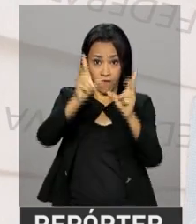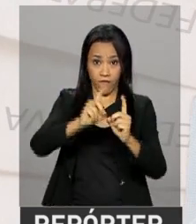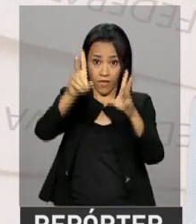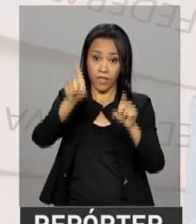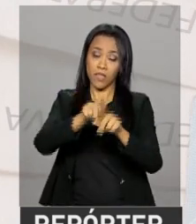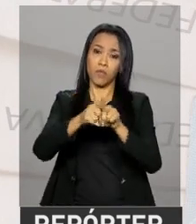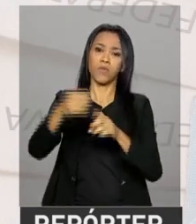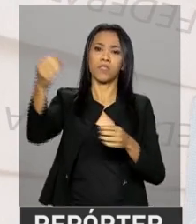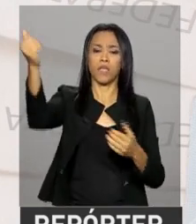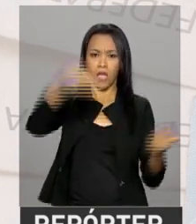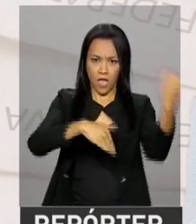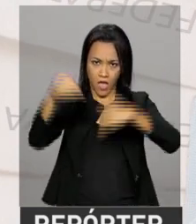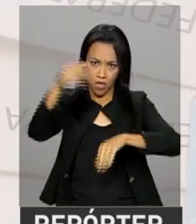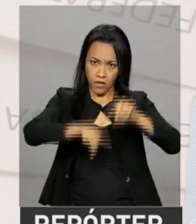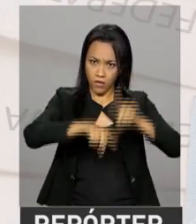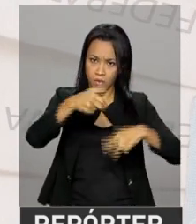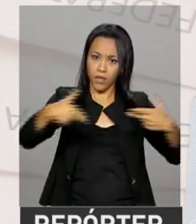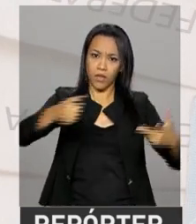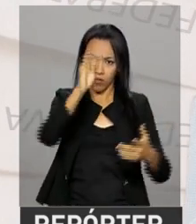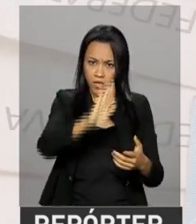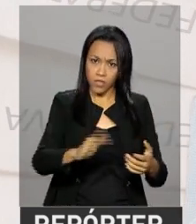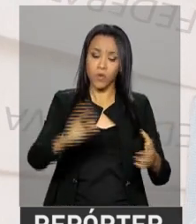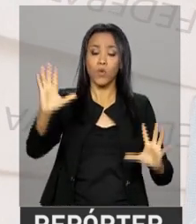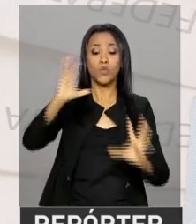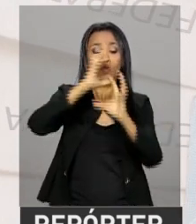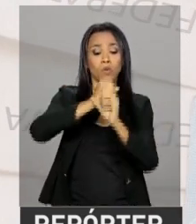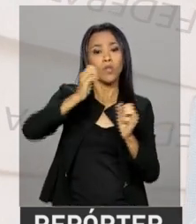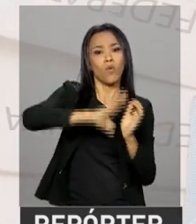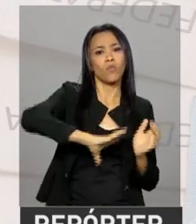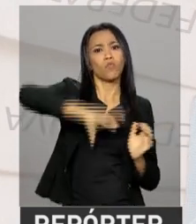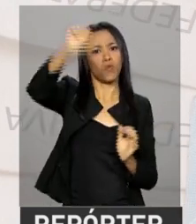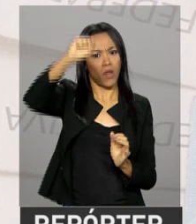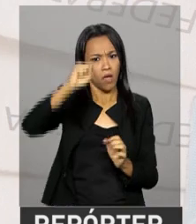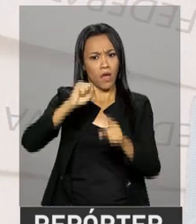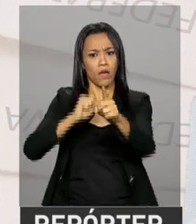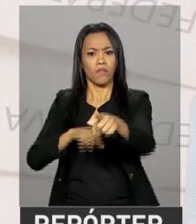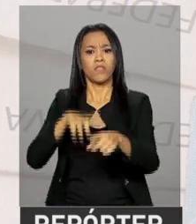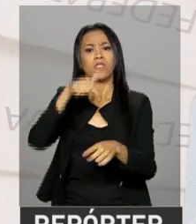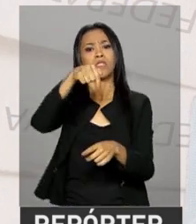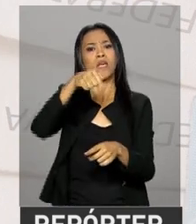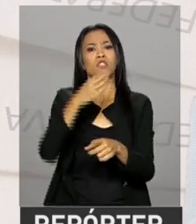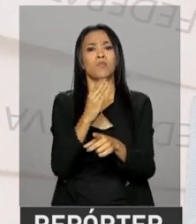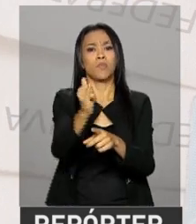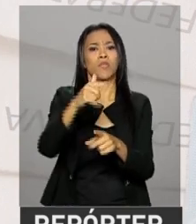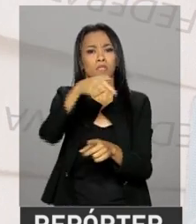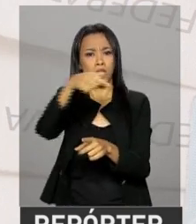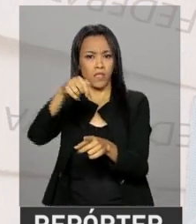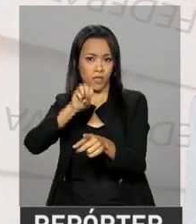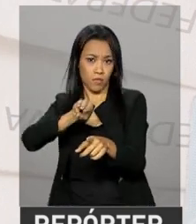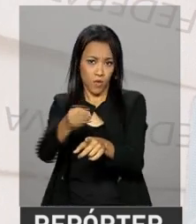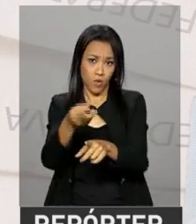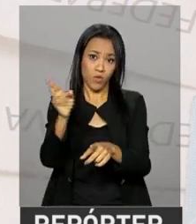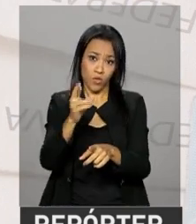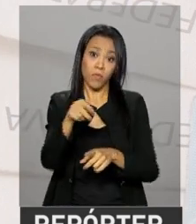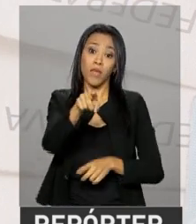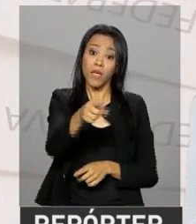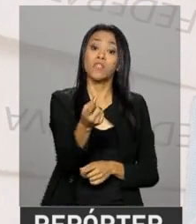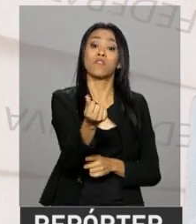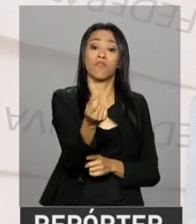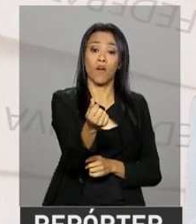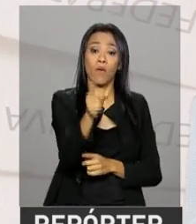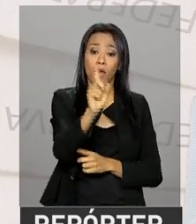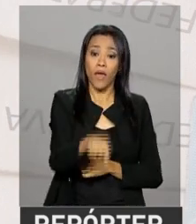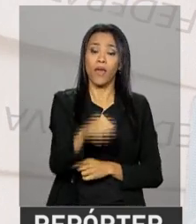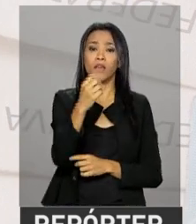resultou num superávit recorde de 7 bilhões e 700 milhões de dólares valor 19%